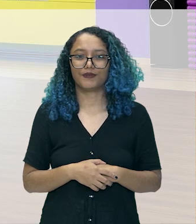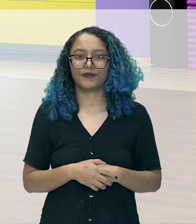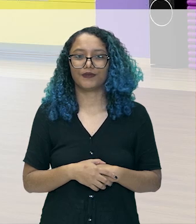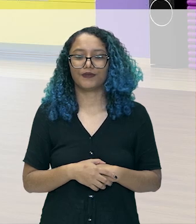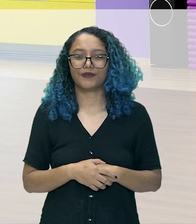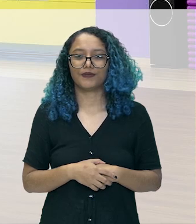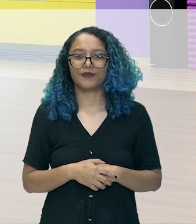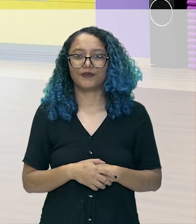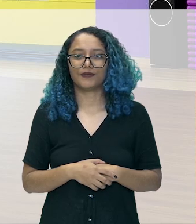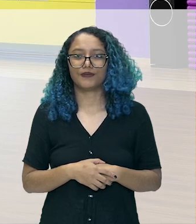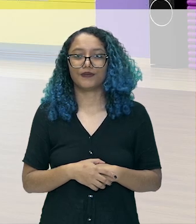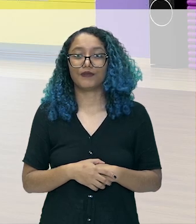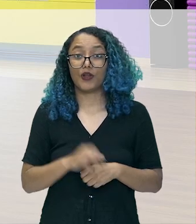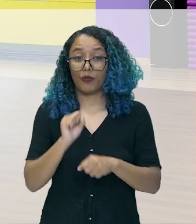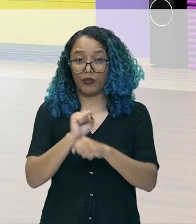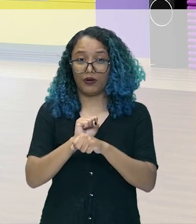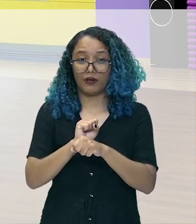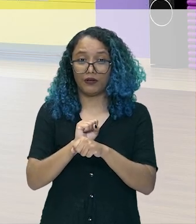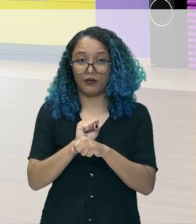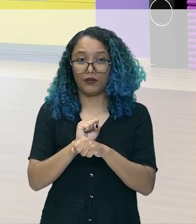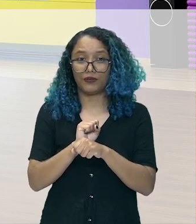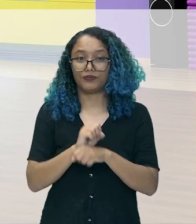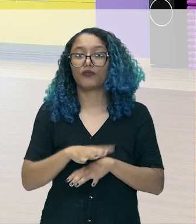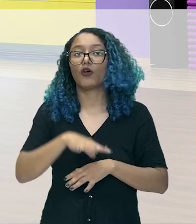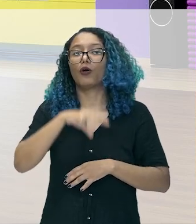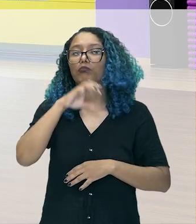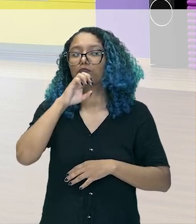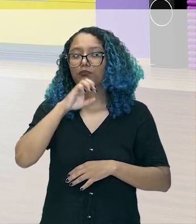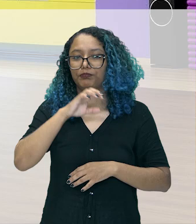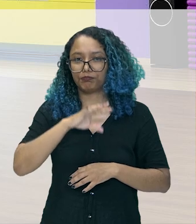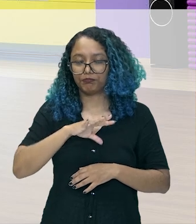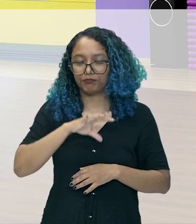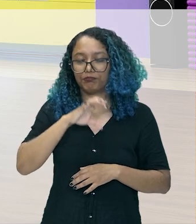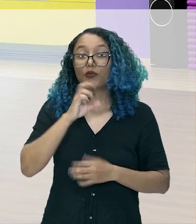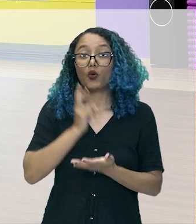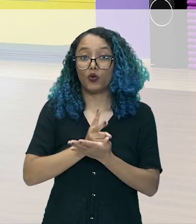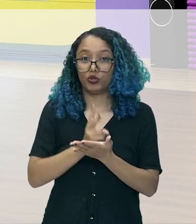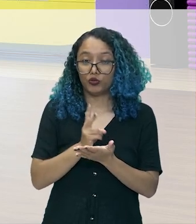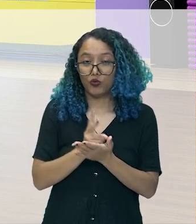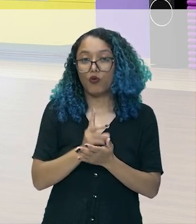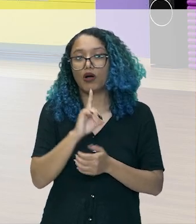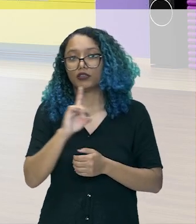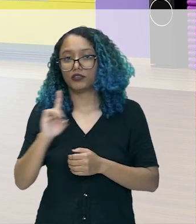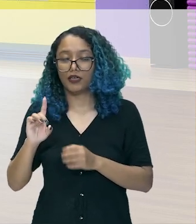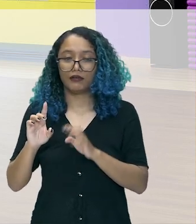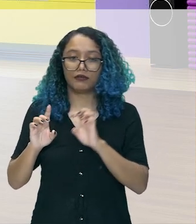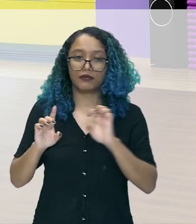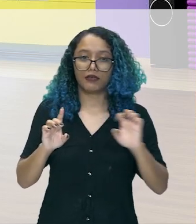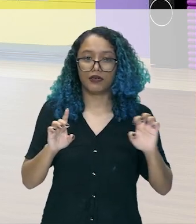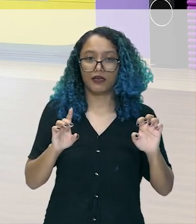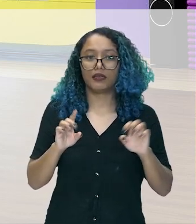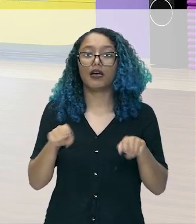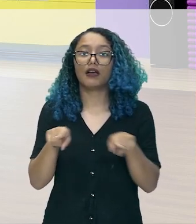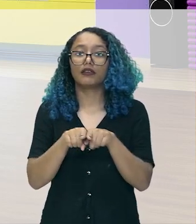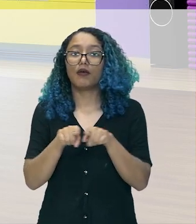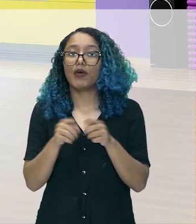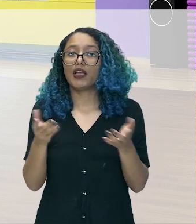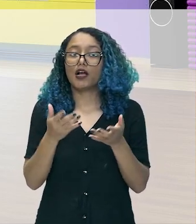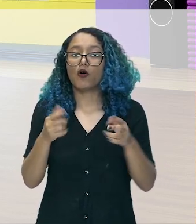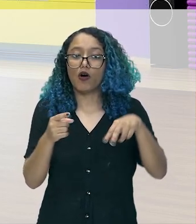a música ela vai mudar, ó. E a gente vai acompanhar, tá? De um lado para o outro. Atenção. 1,